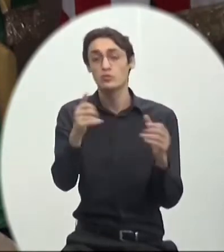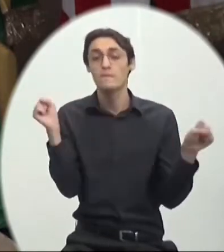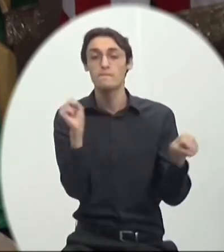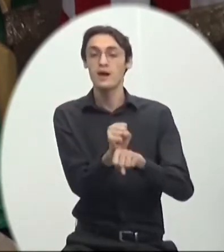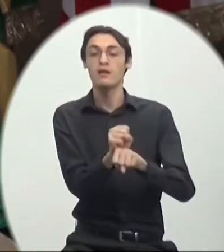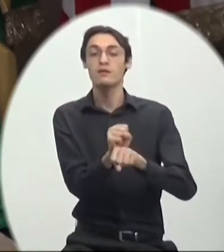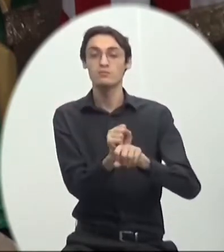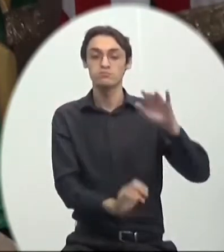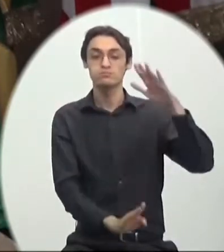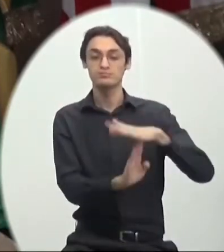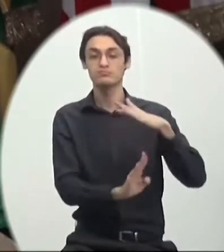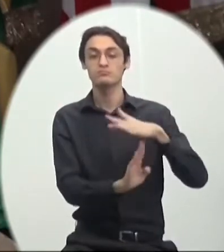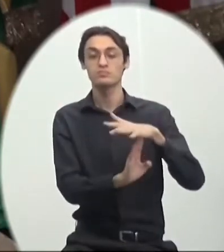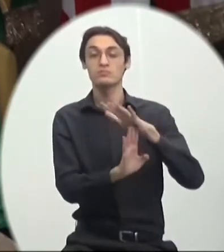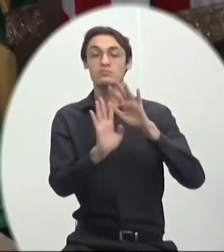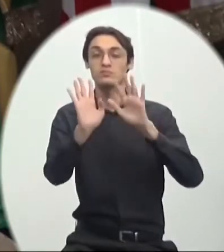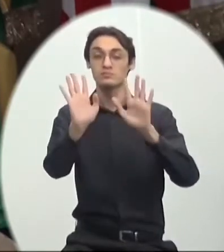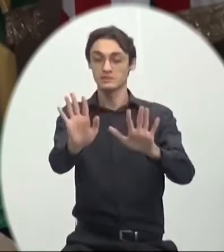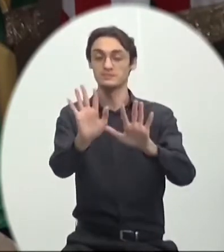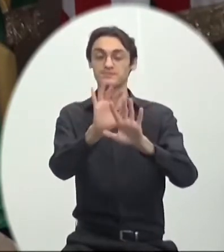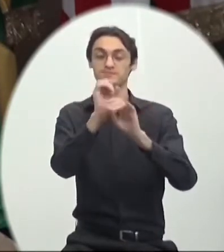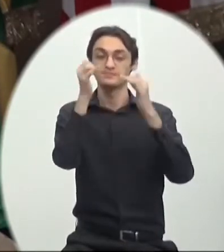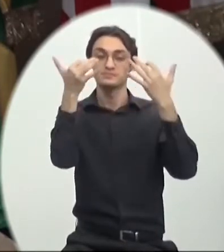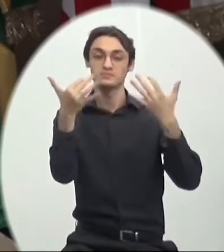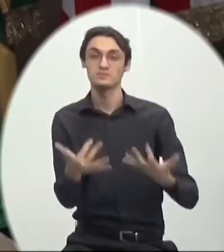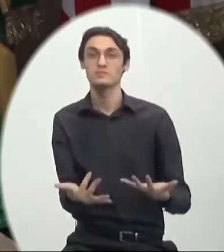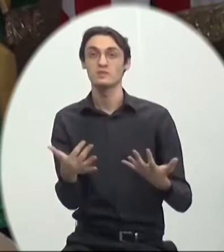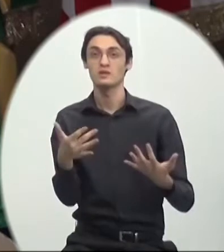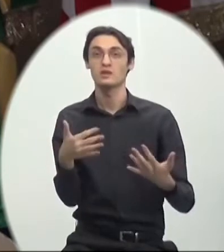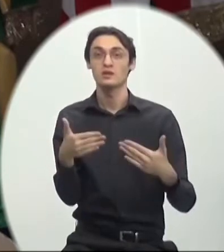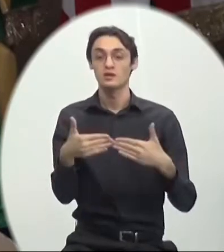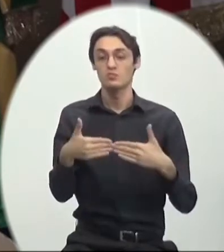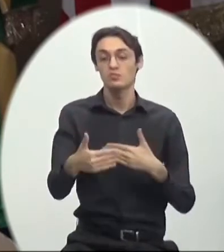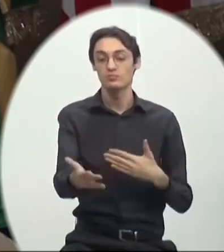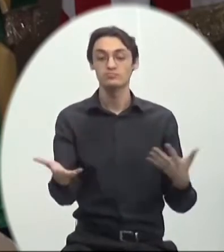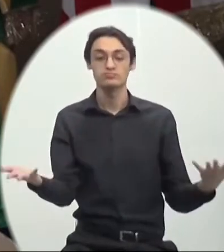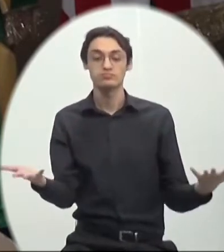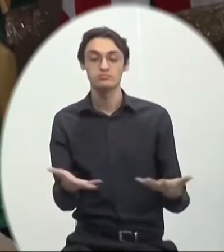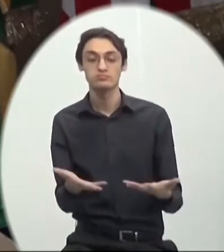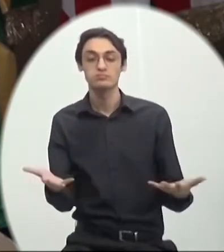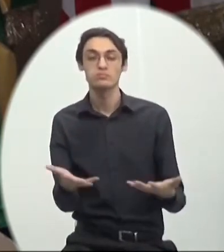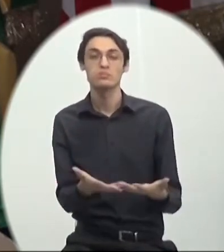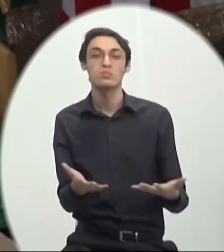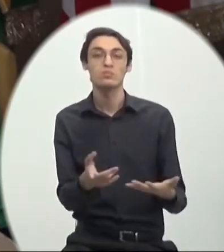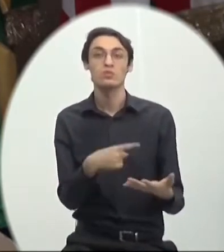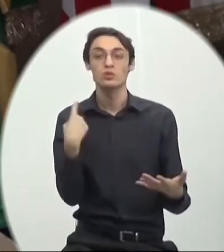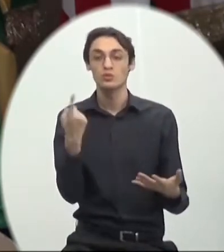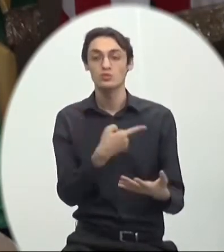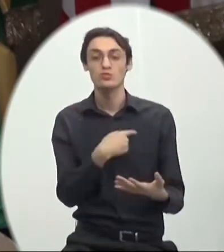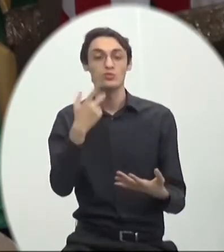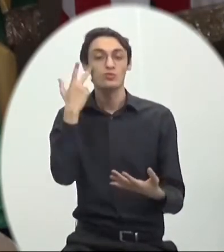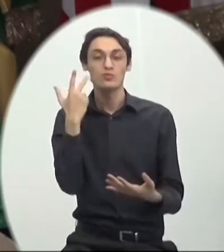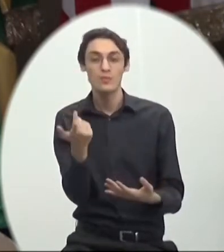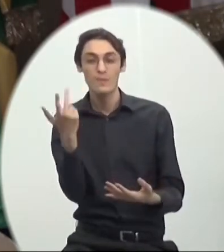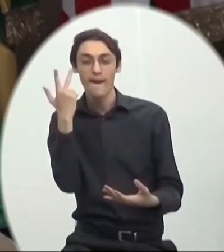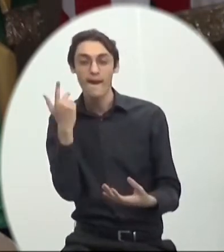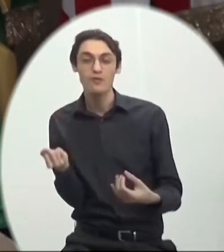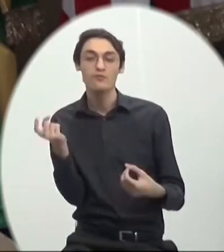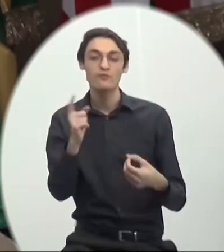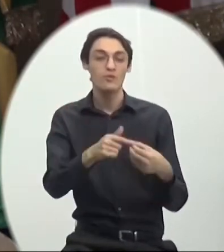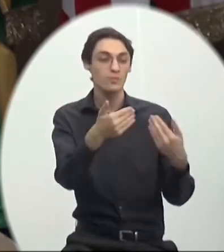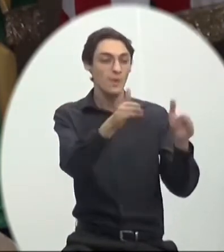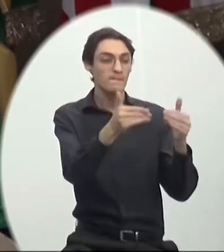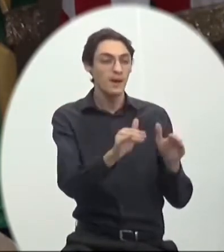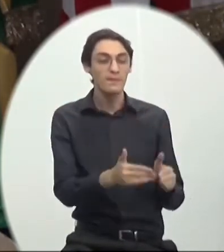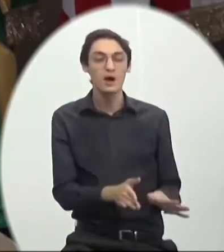certo? Eu deixei bem claro o seguinte: a partir de agora, a partir do momento em que as coisas voltam ao normal, a partir do momento em que as